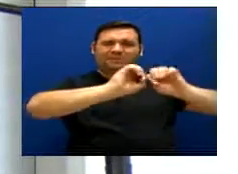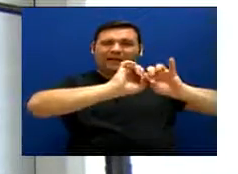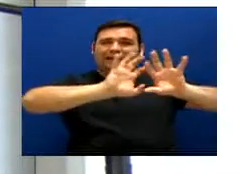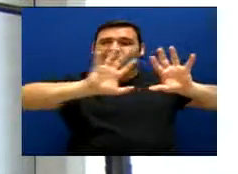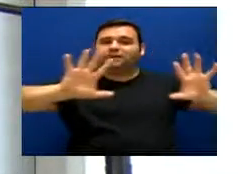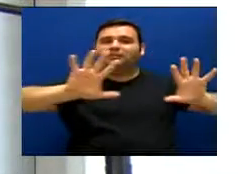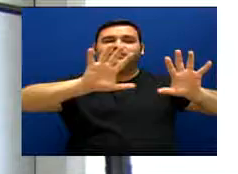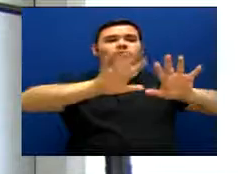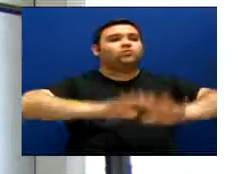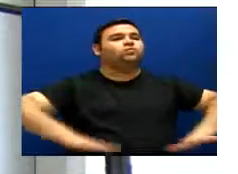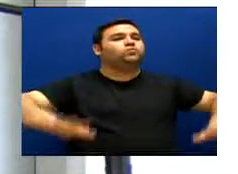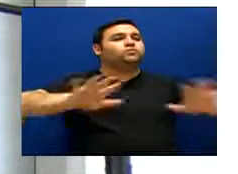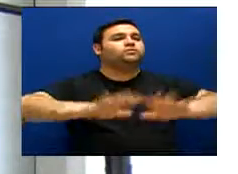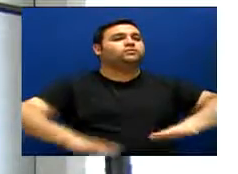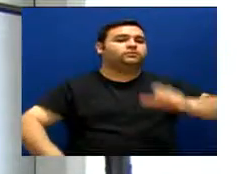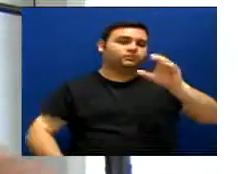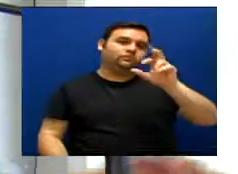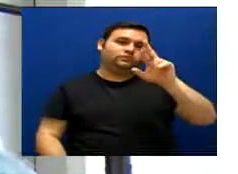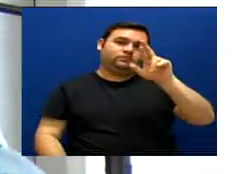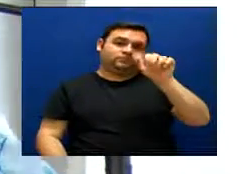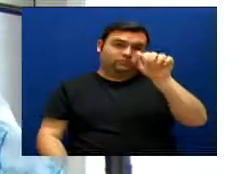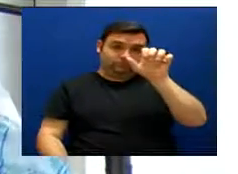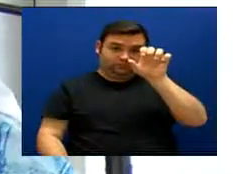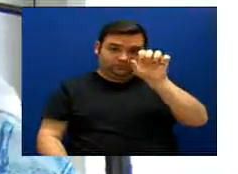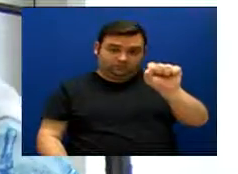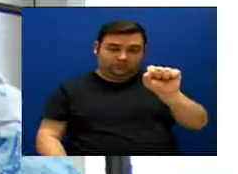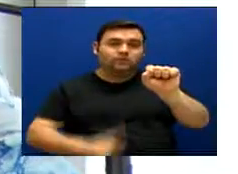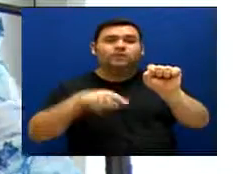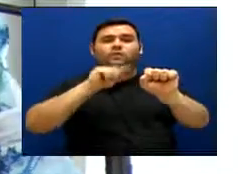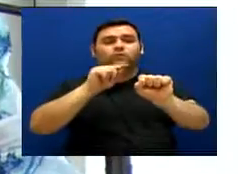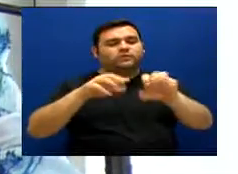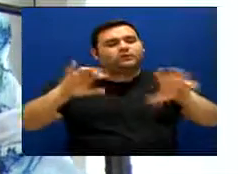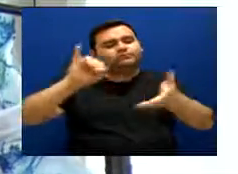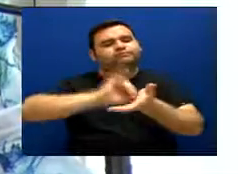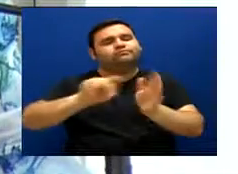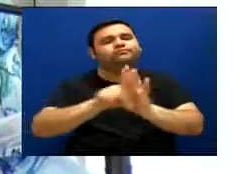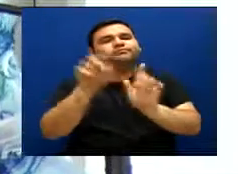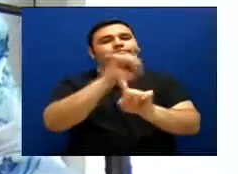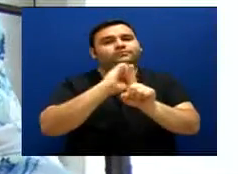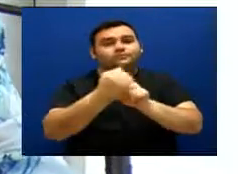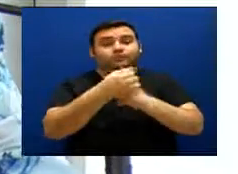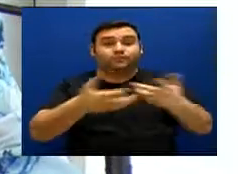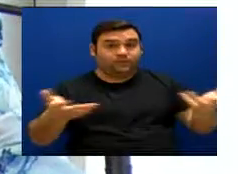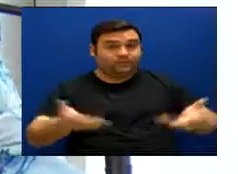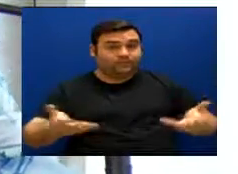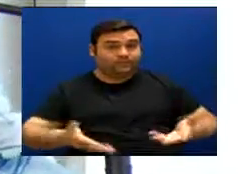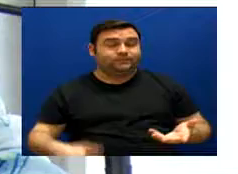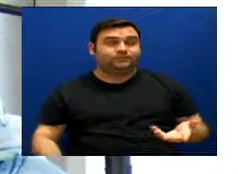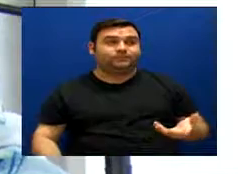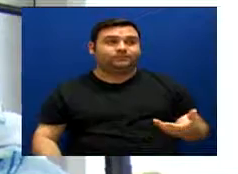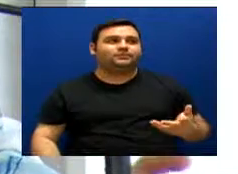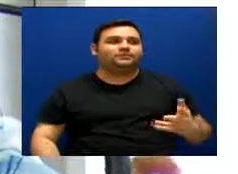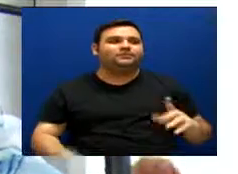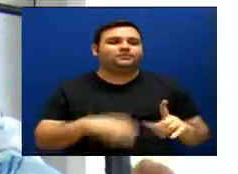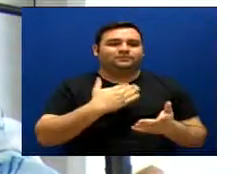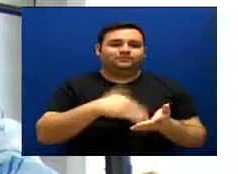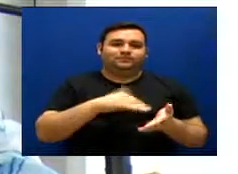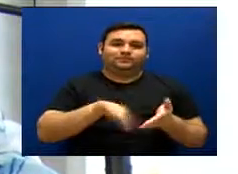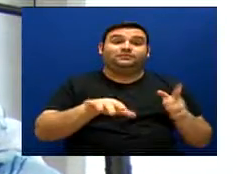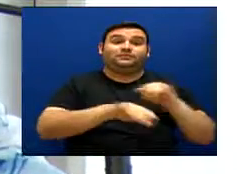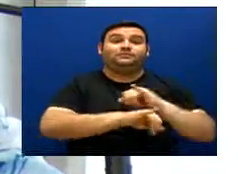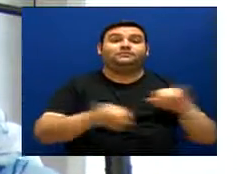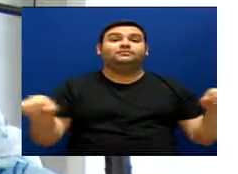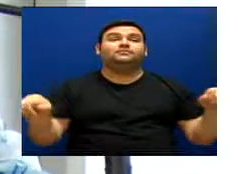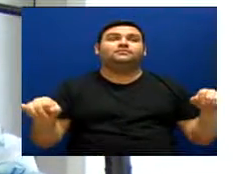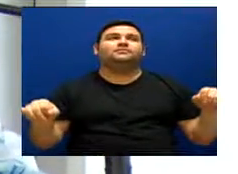esclarecimento aos CRAS, aos Centros de Referência de Assistente Social. E hoje, a Secretaria está